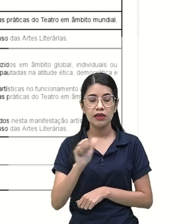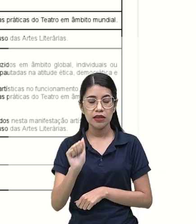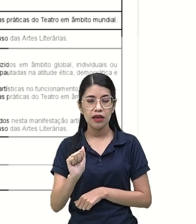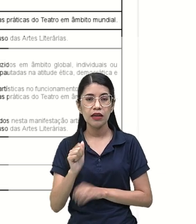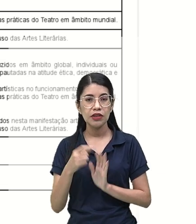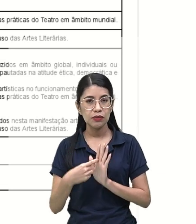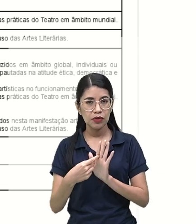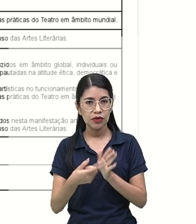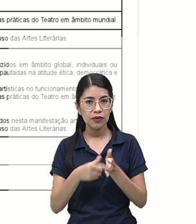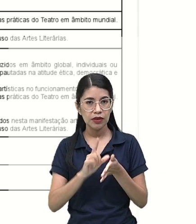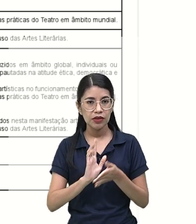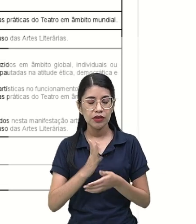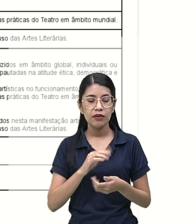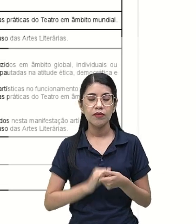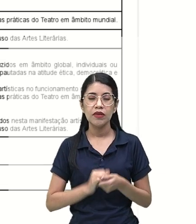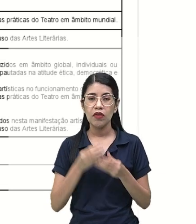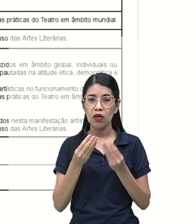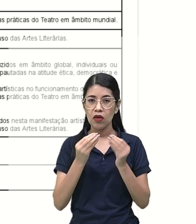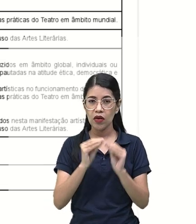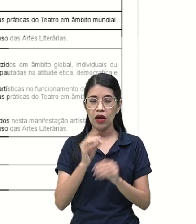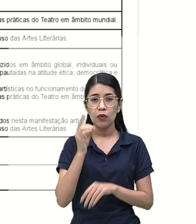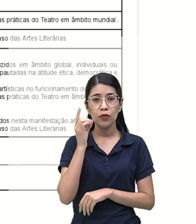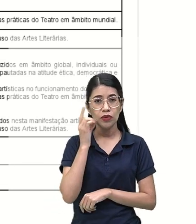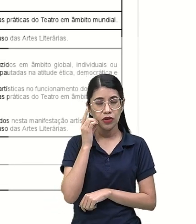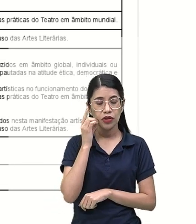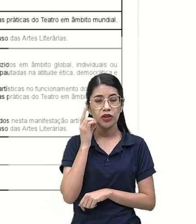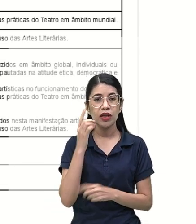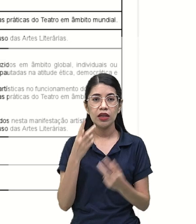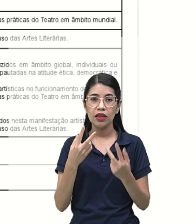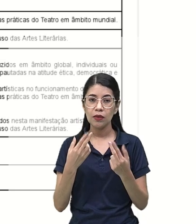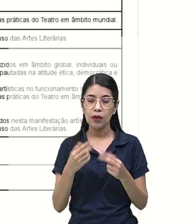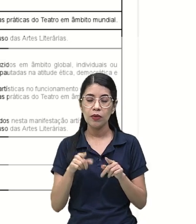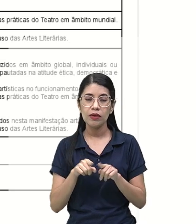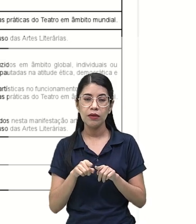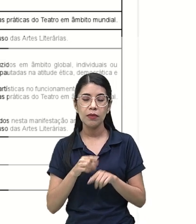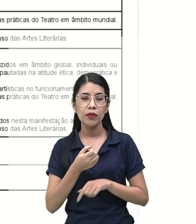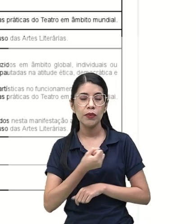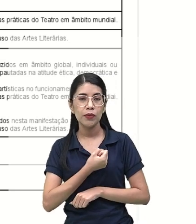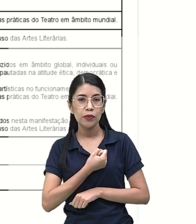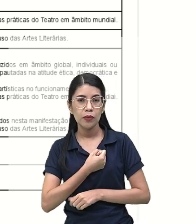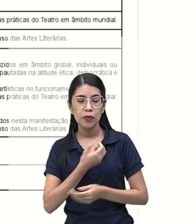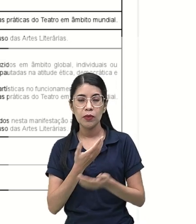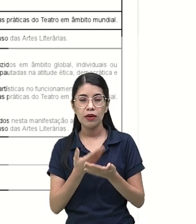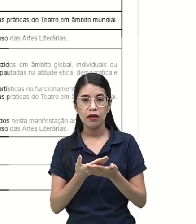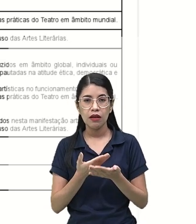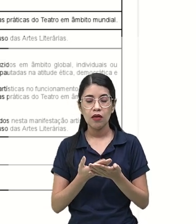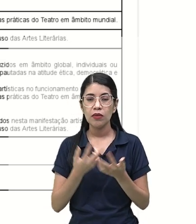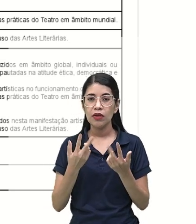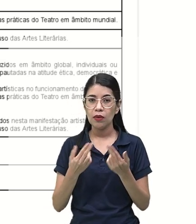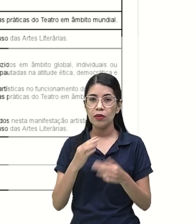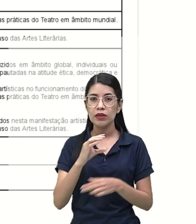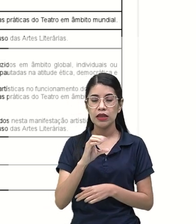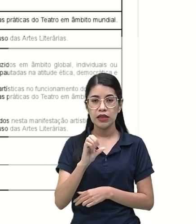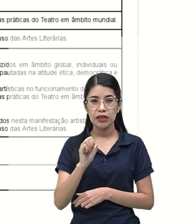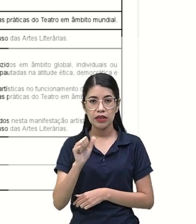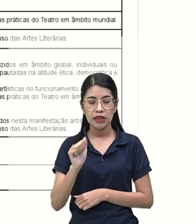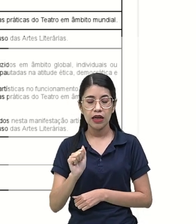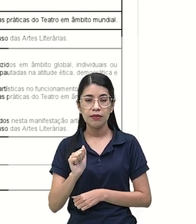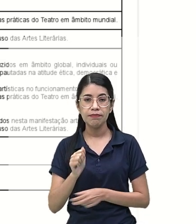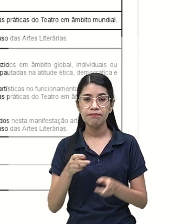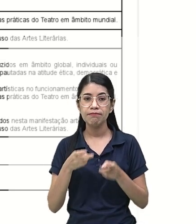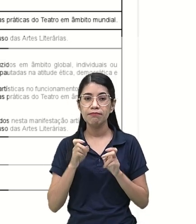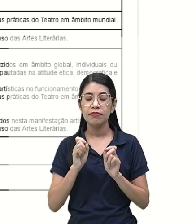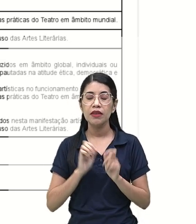Aqui você vai colocar a data, tal qual o CSA, o número da aula, tá bom? Tal qual o CSA. Gente, olha, são 2